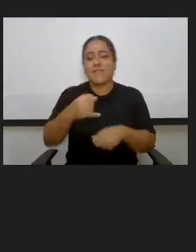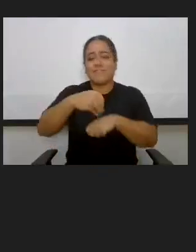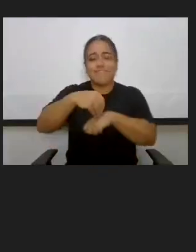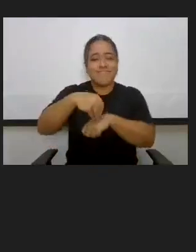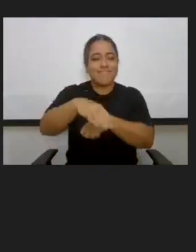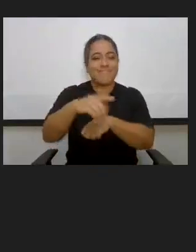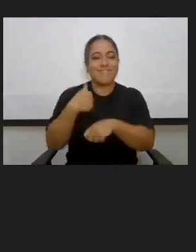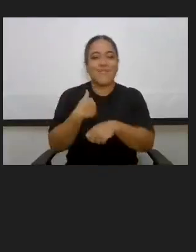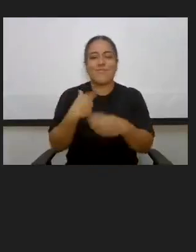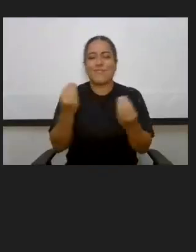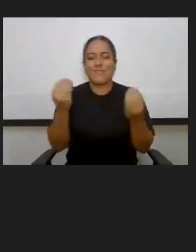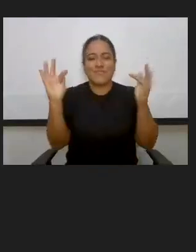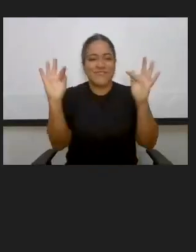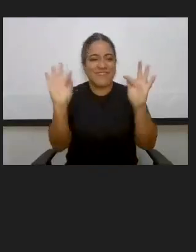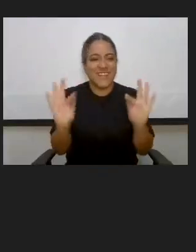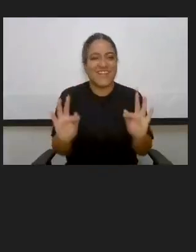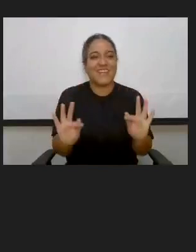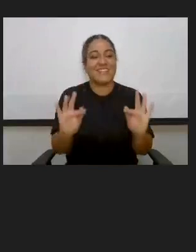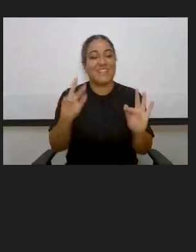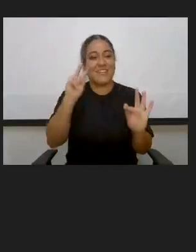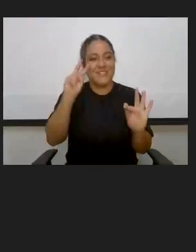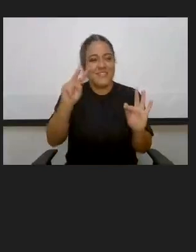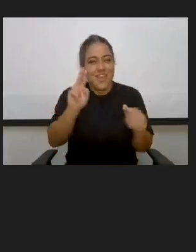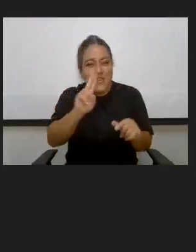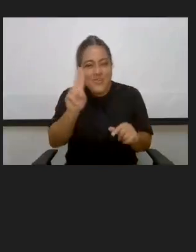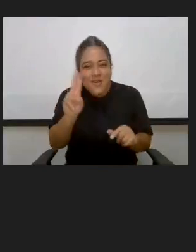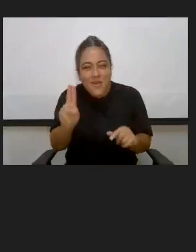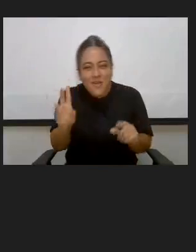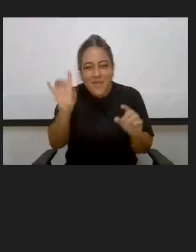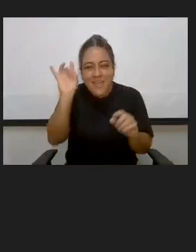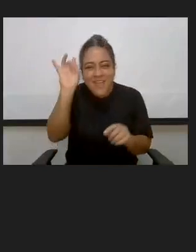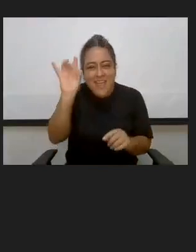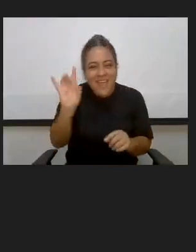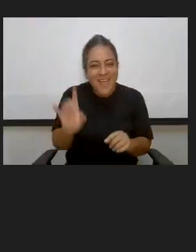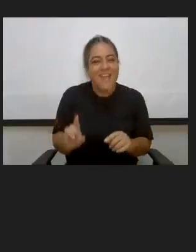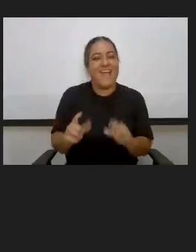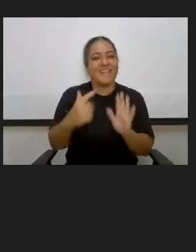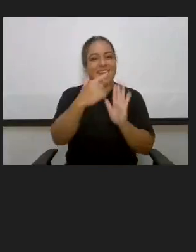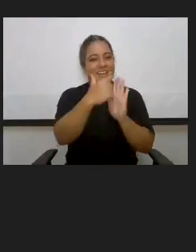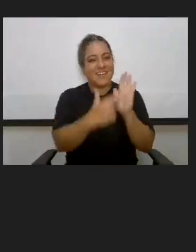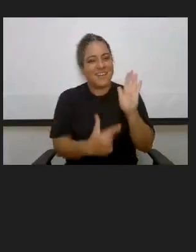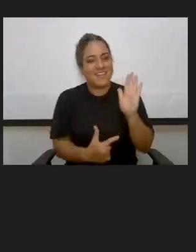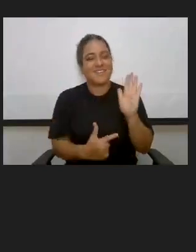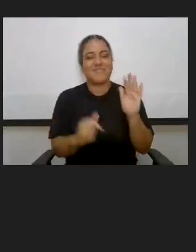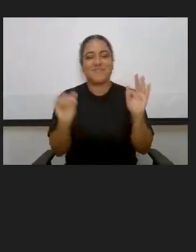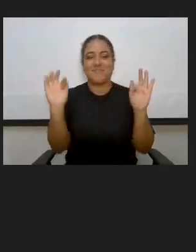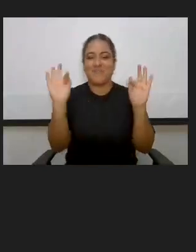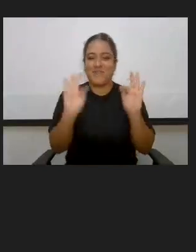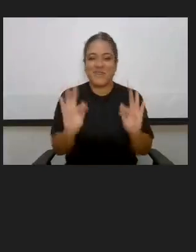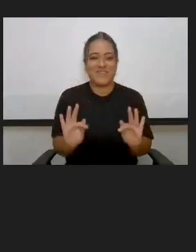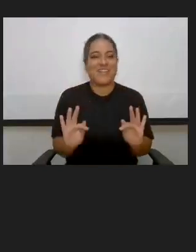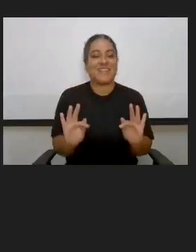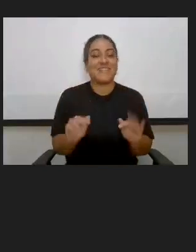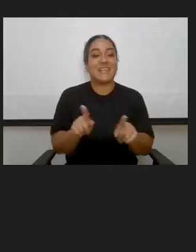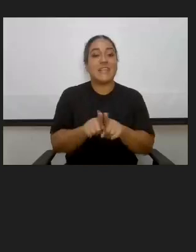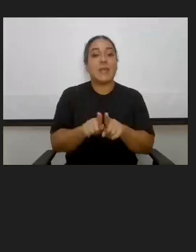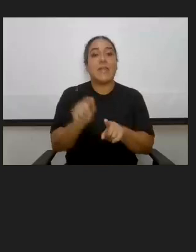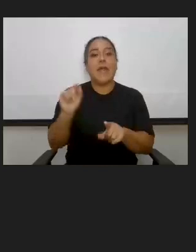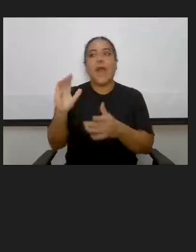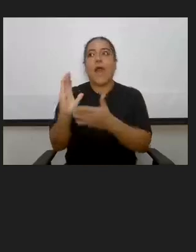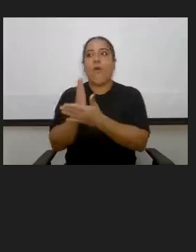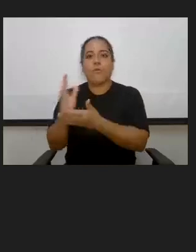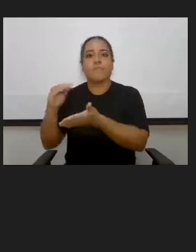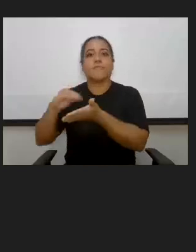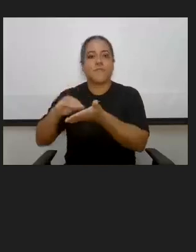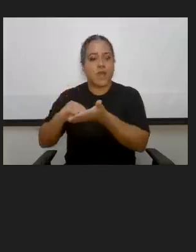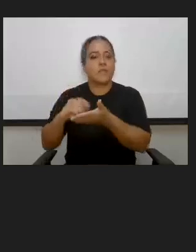demais de ver os nomes de cada um de vocês aqui nessa lista, e os que não estão aqui, mas eu sei